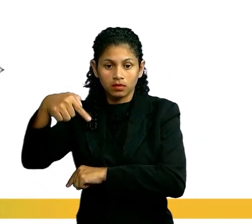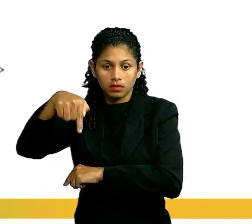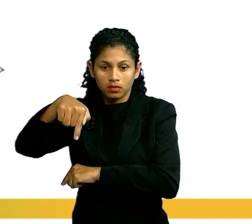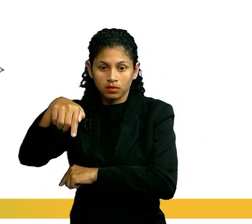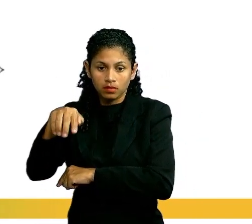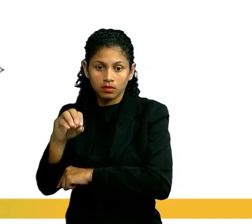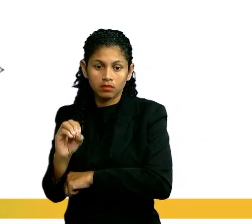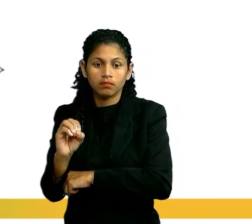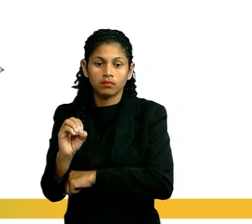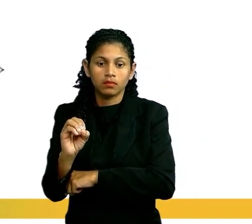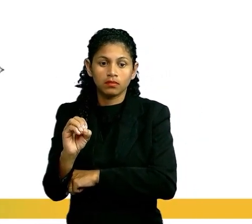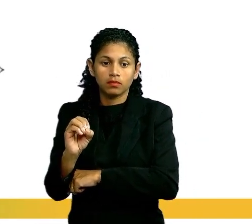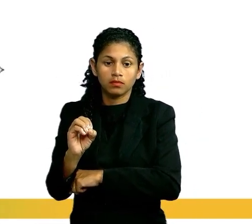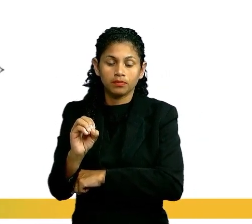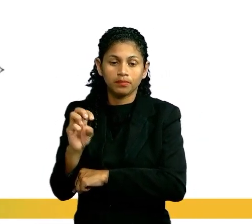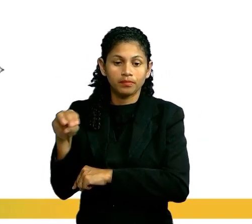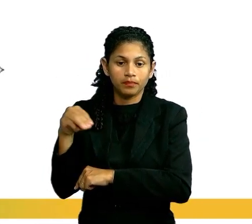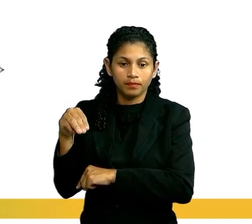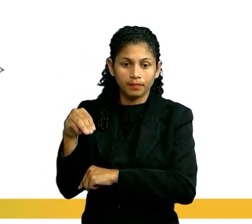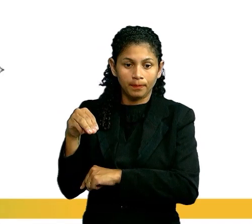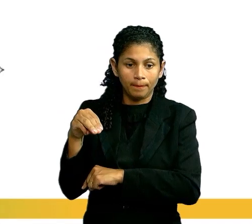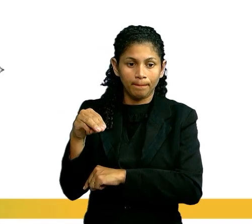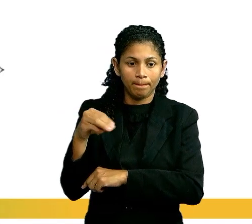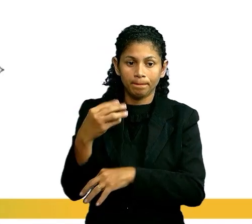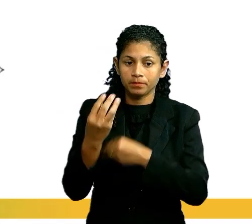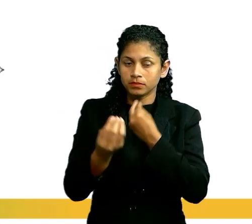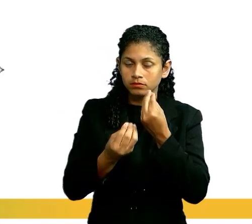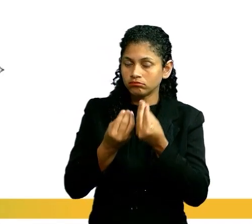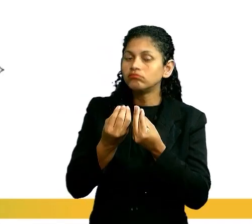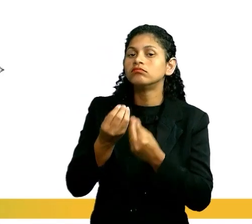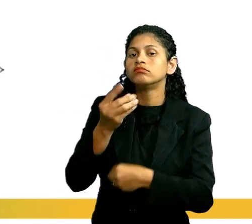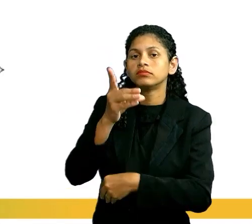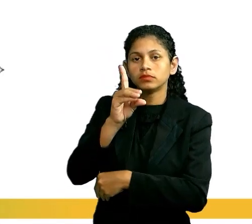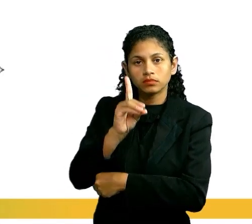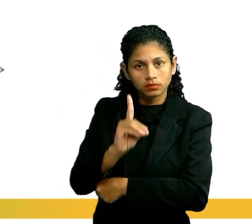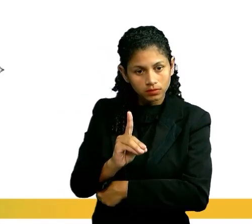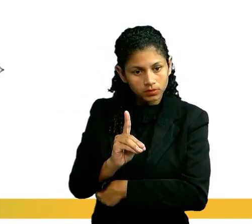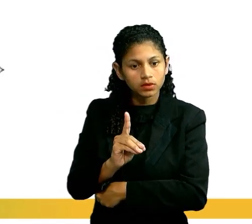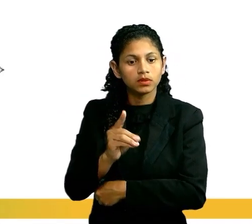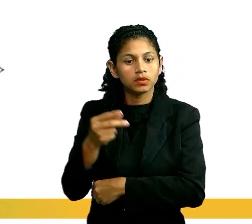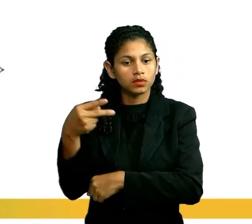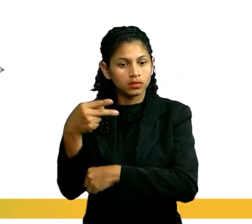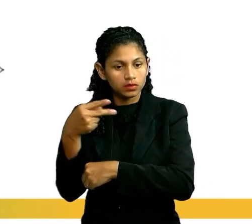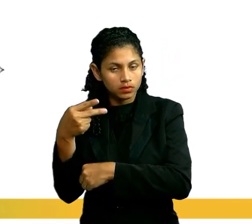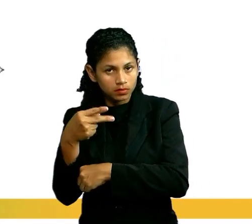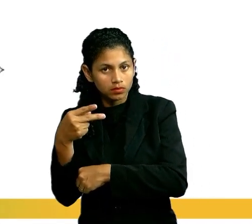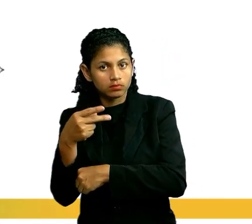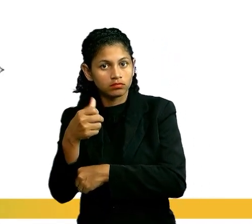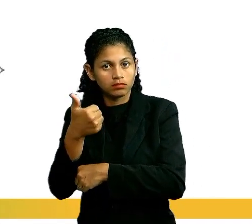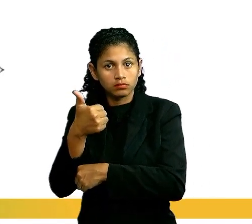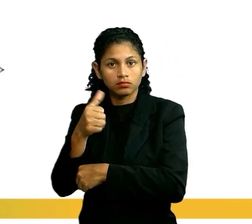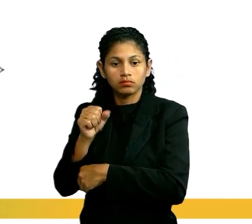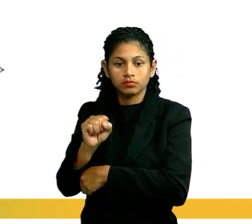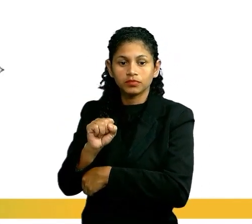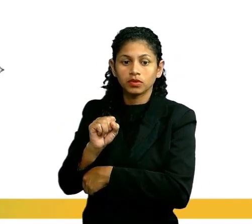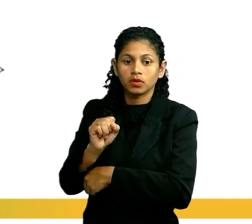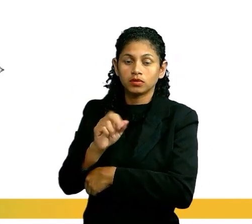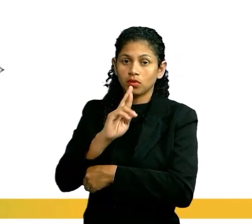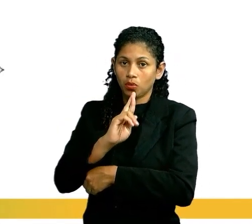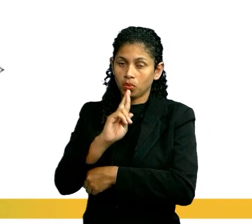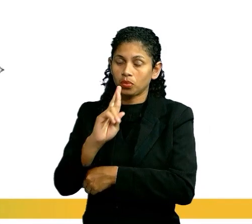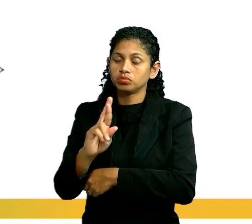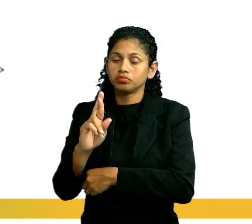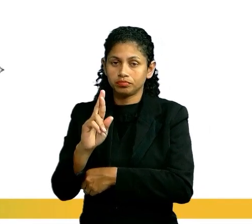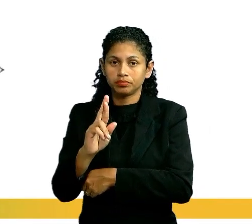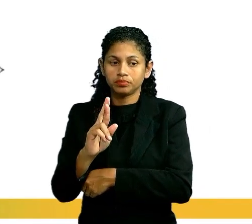Ó. Então, como D foi igual a 180, 180 mais 90, 270, logo